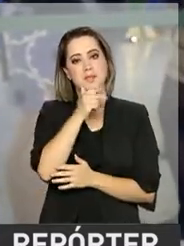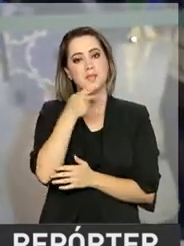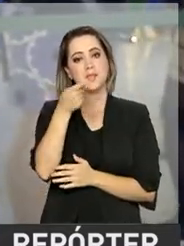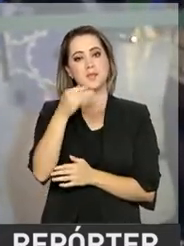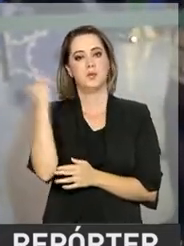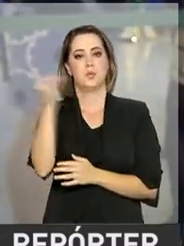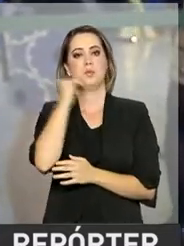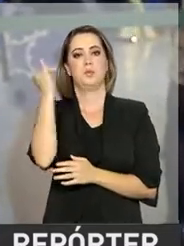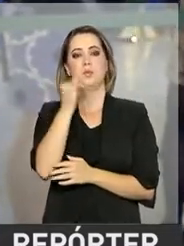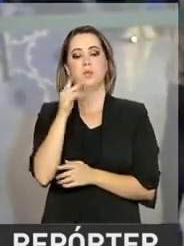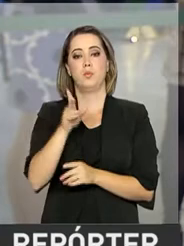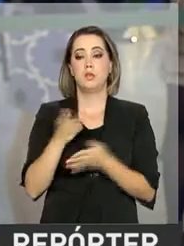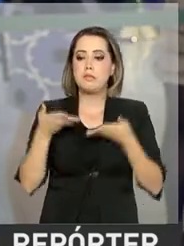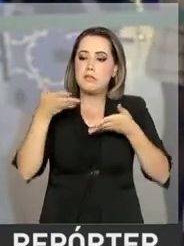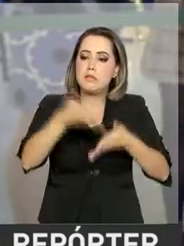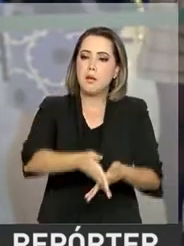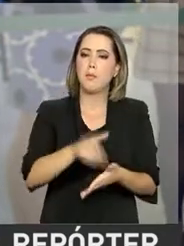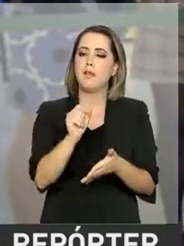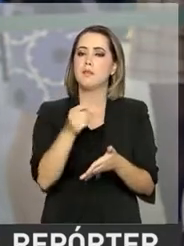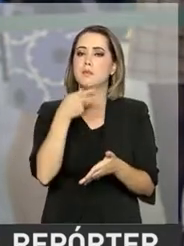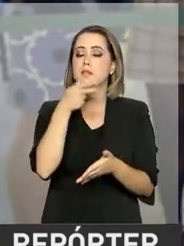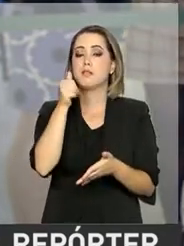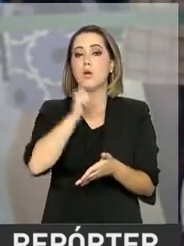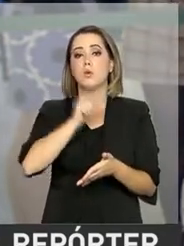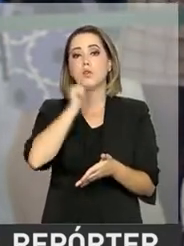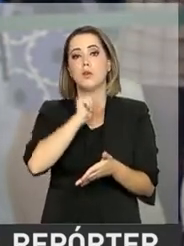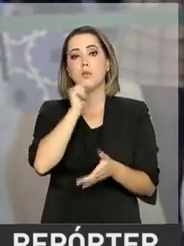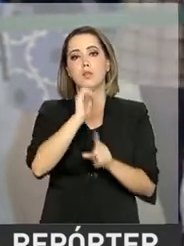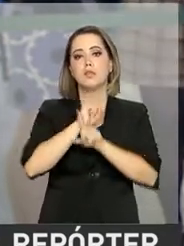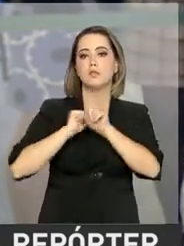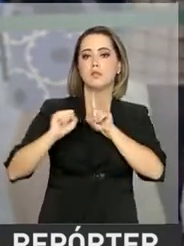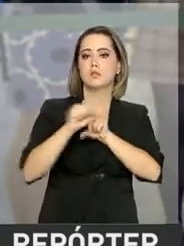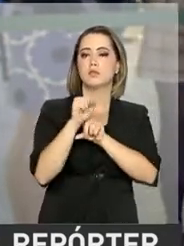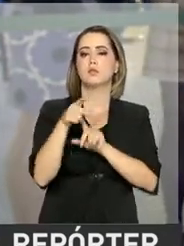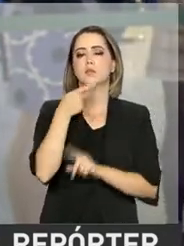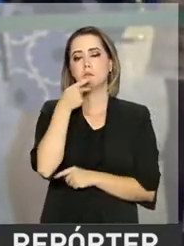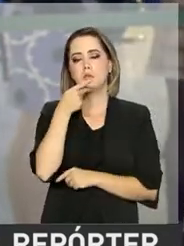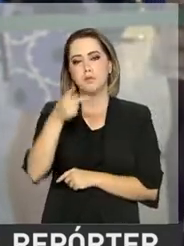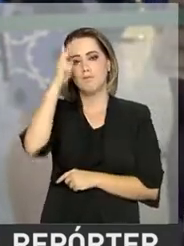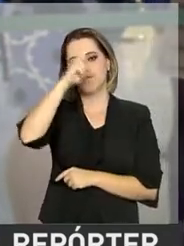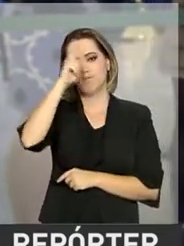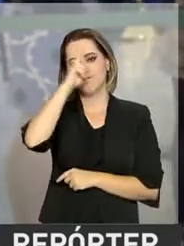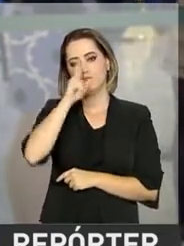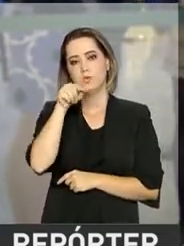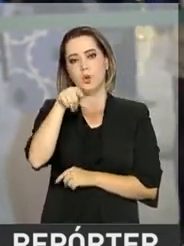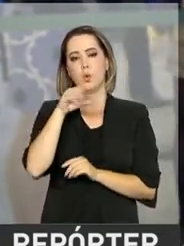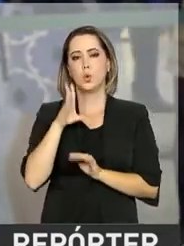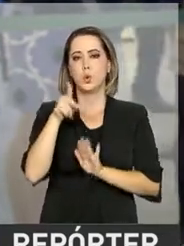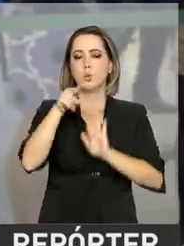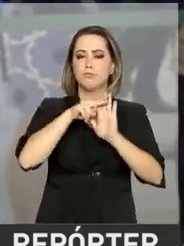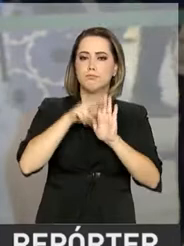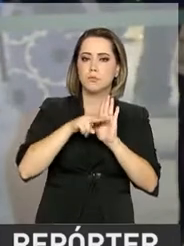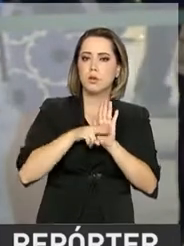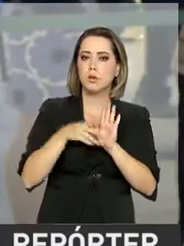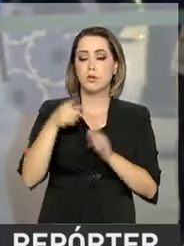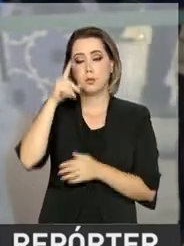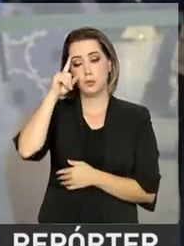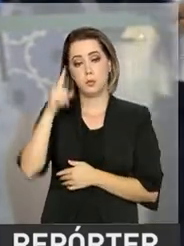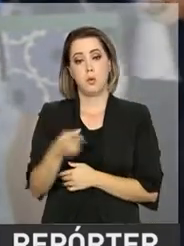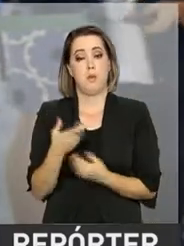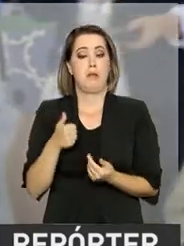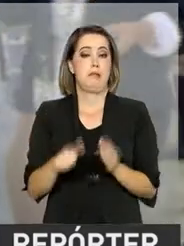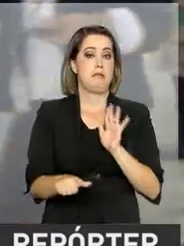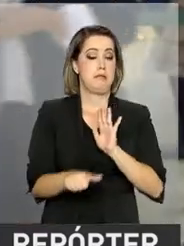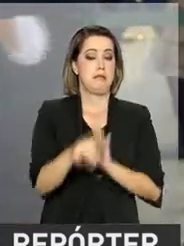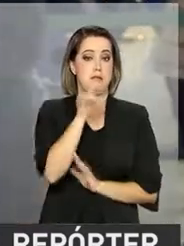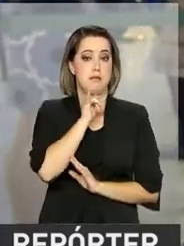sociedade. O presidente lembrou de ações que tomou para reforçar o compromisso com os direitos das mulheres. A primeira delegacia da mulher